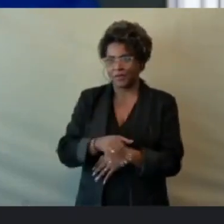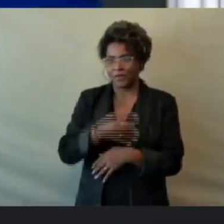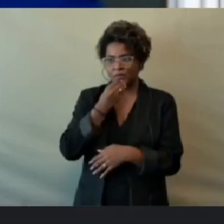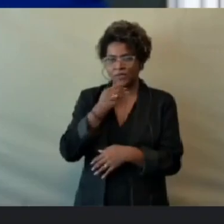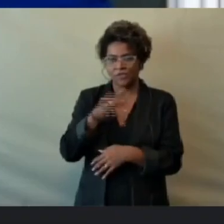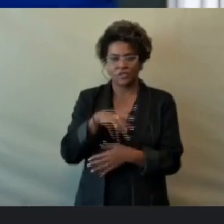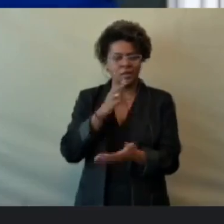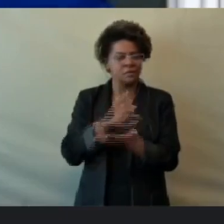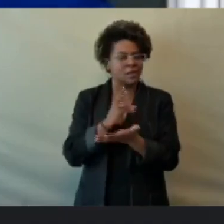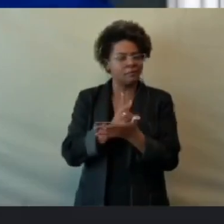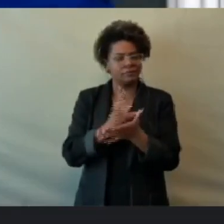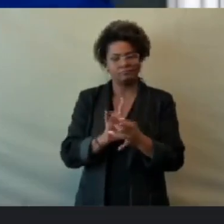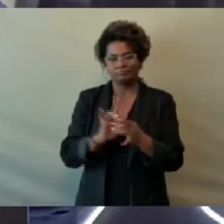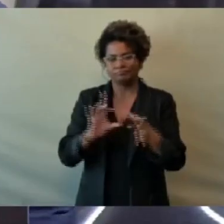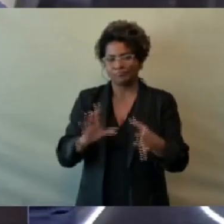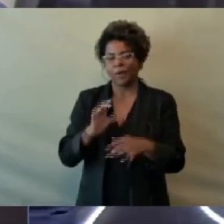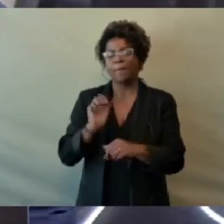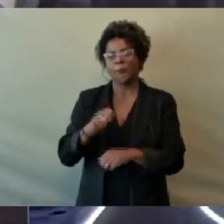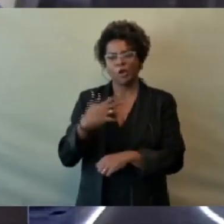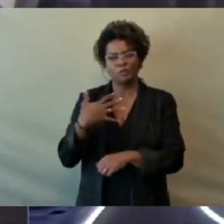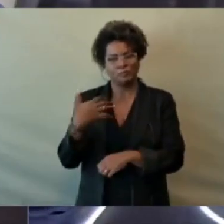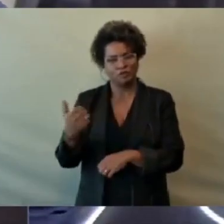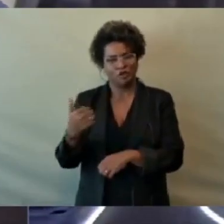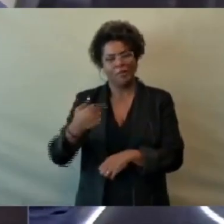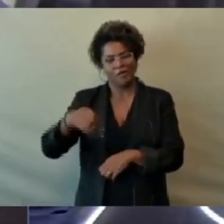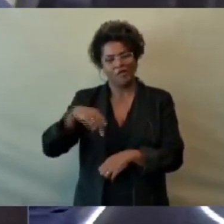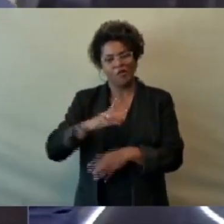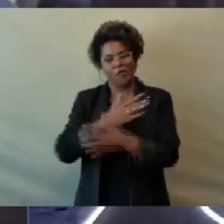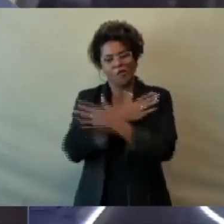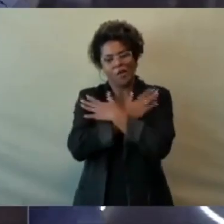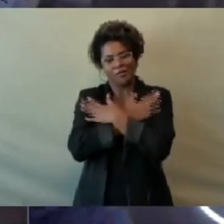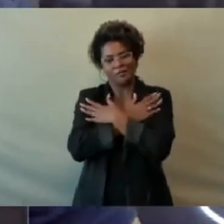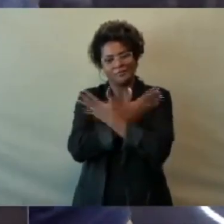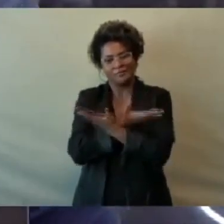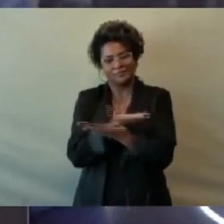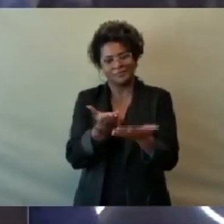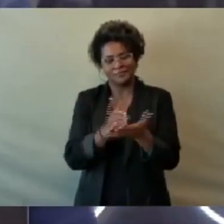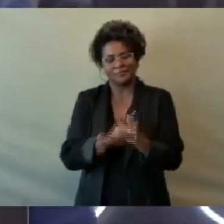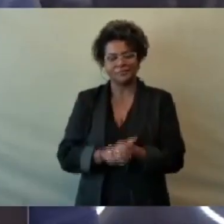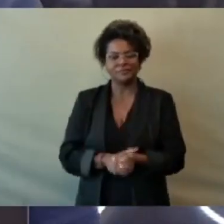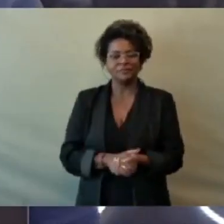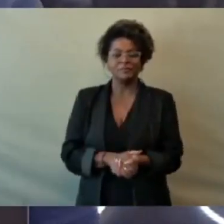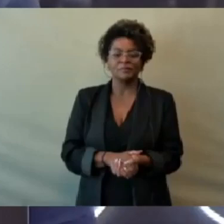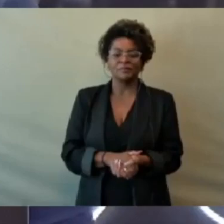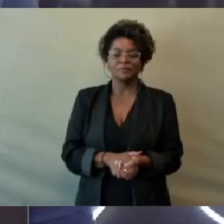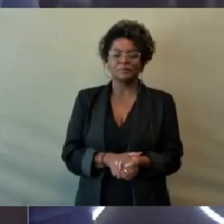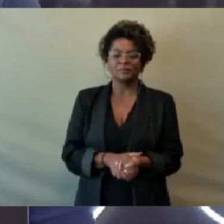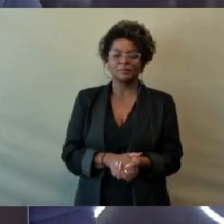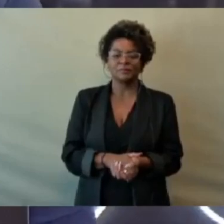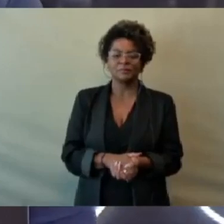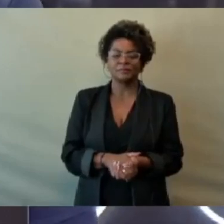chamar um abraço a todos obrigado eu passo a palavra agora para